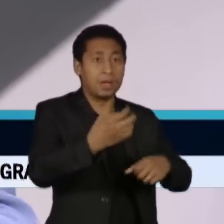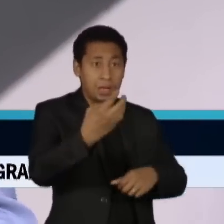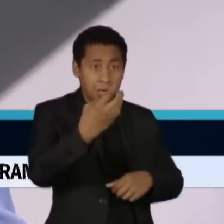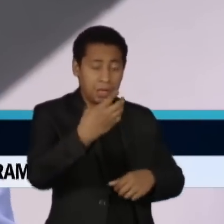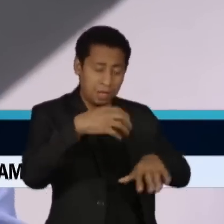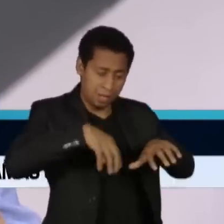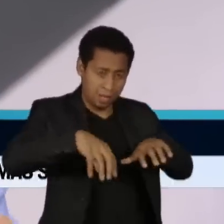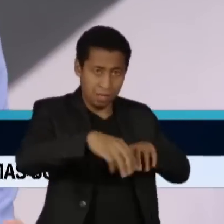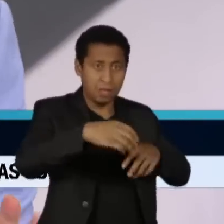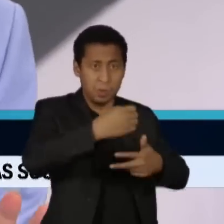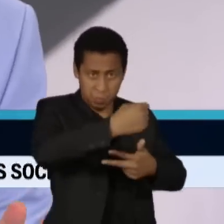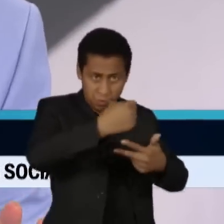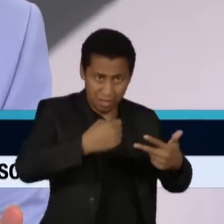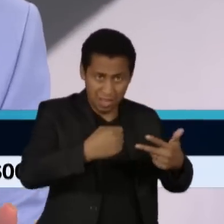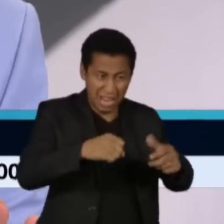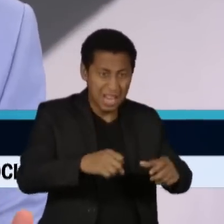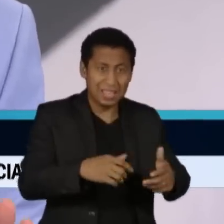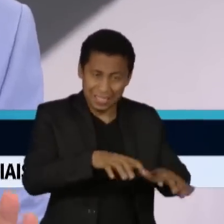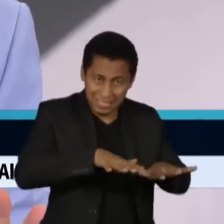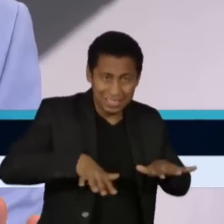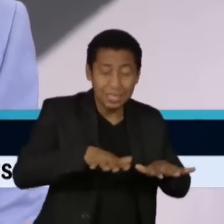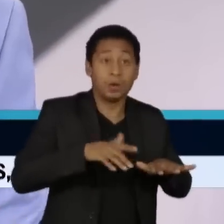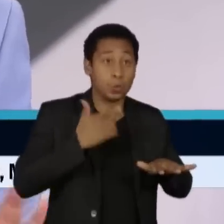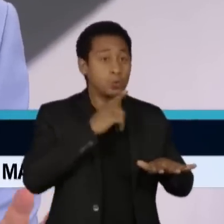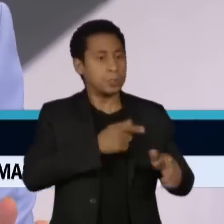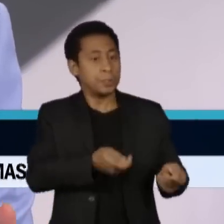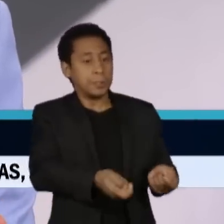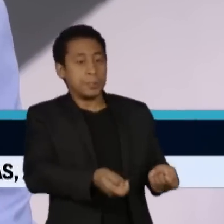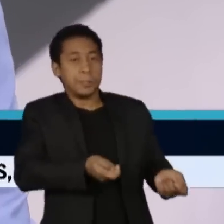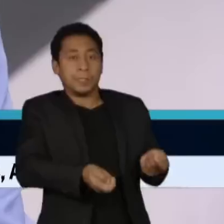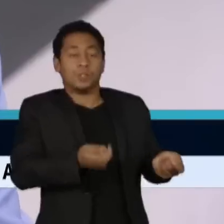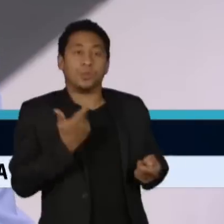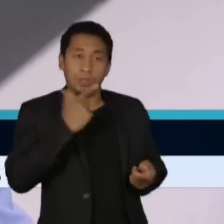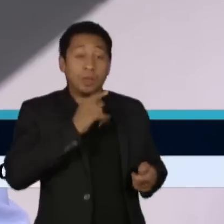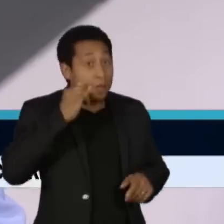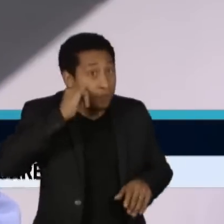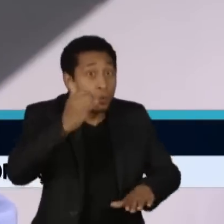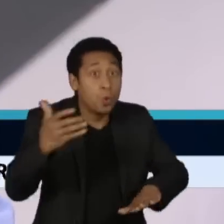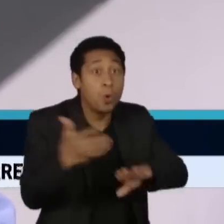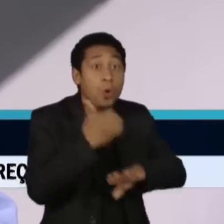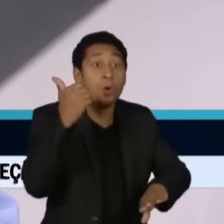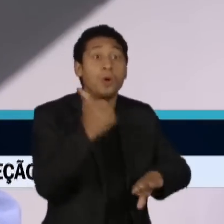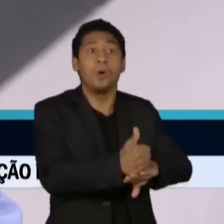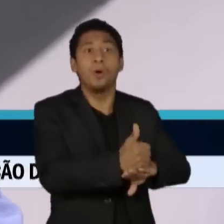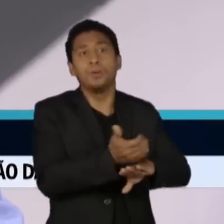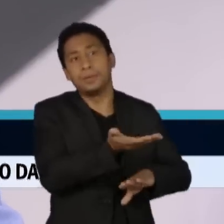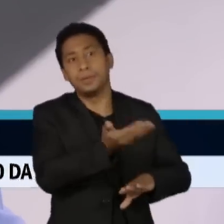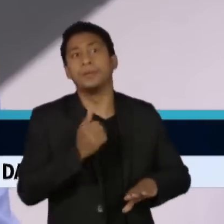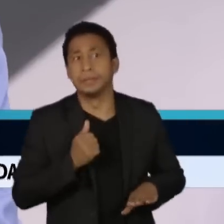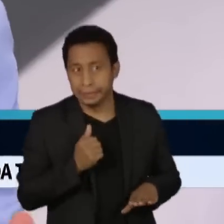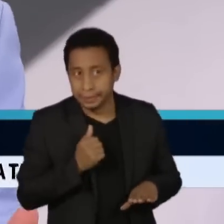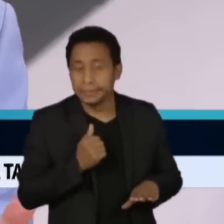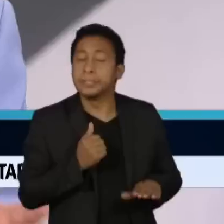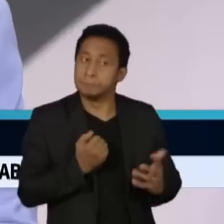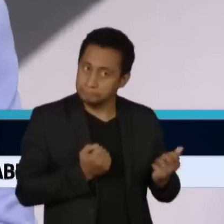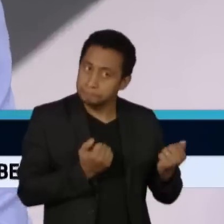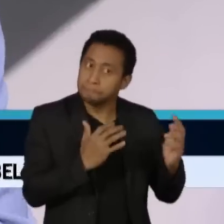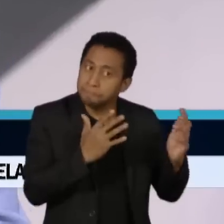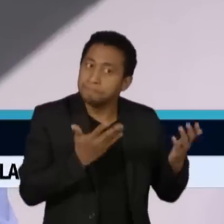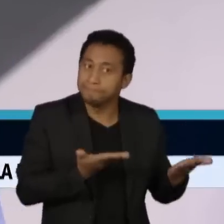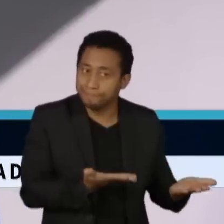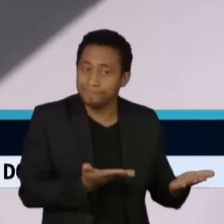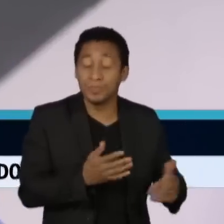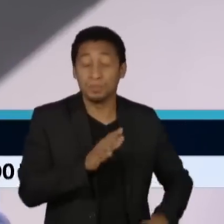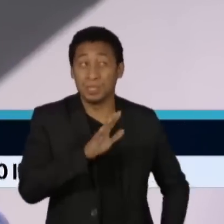com firmeza e suavidade que eu acho é uma Raridade o que aconteceu ali né e não sei